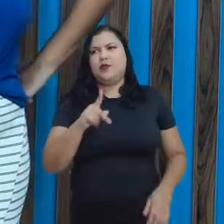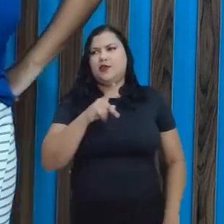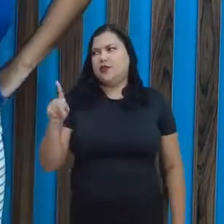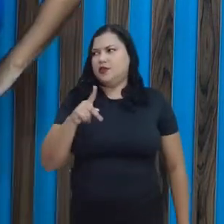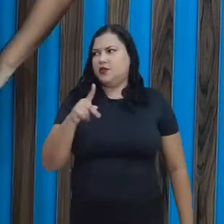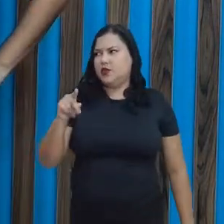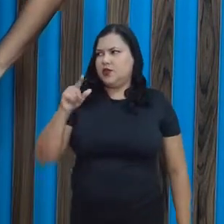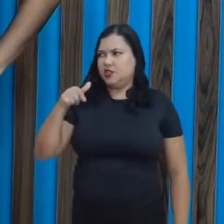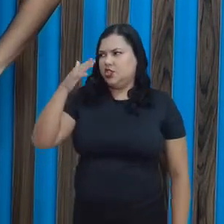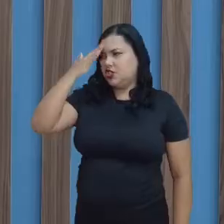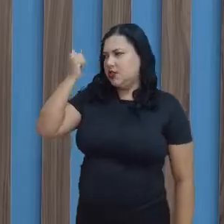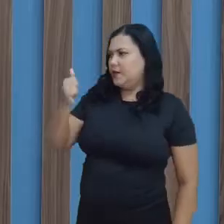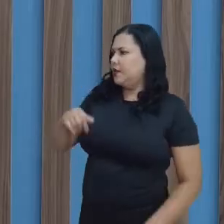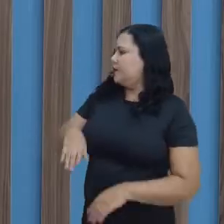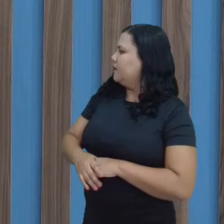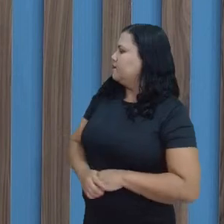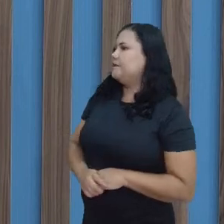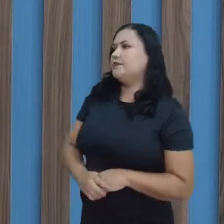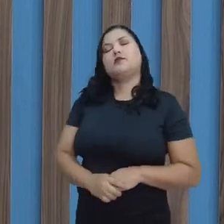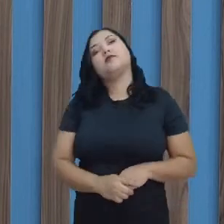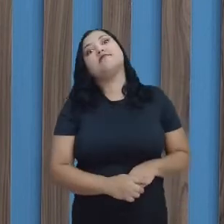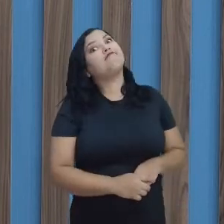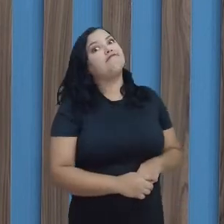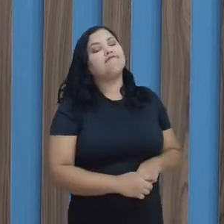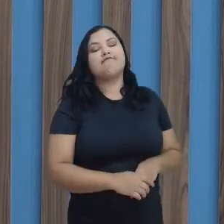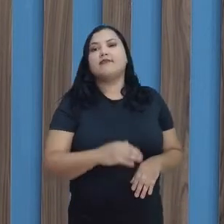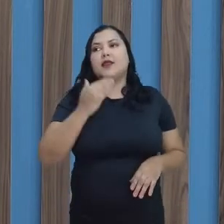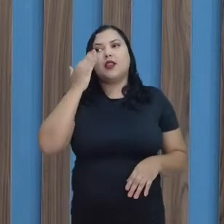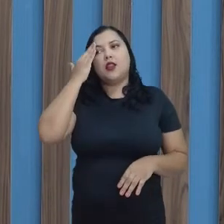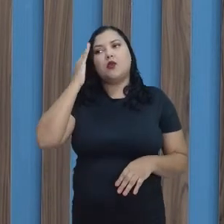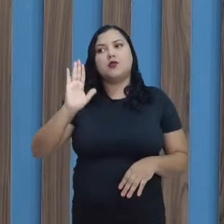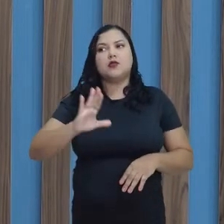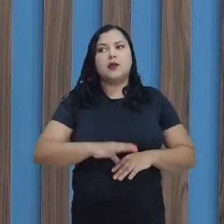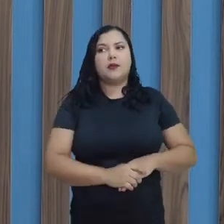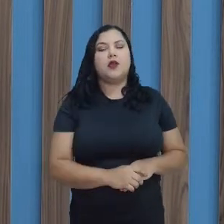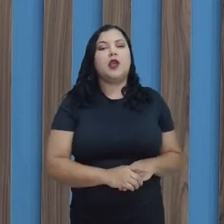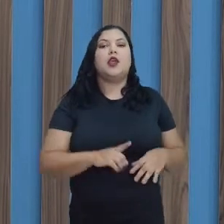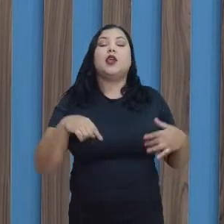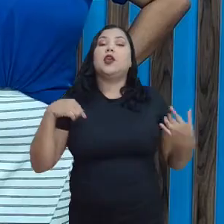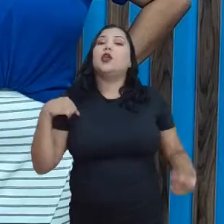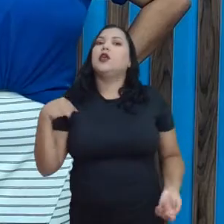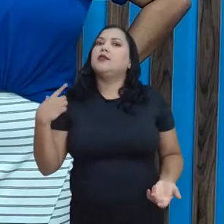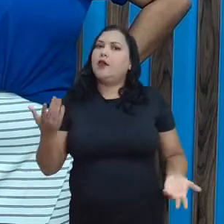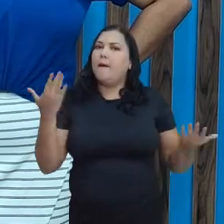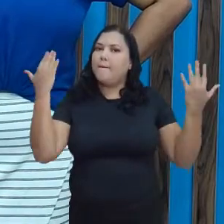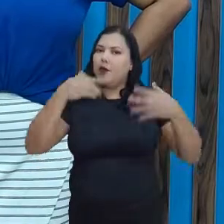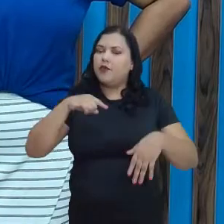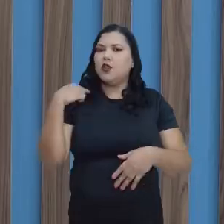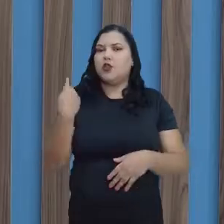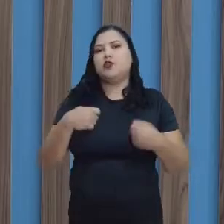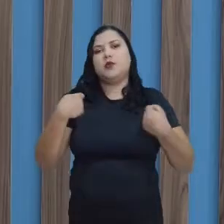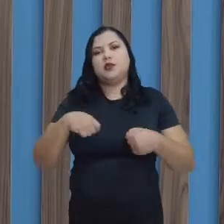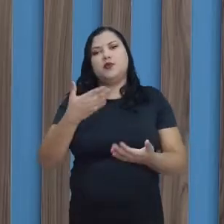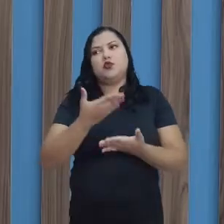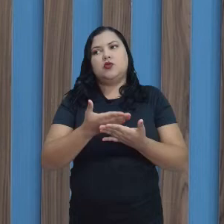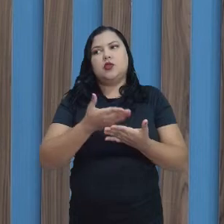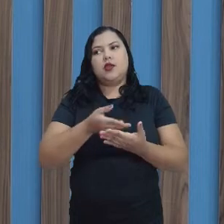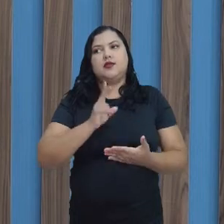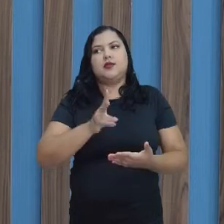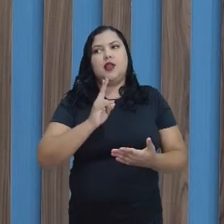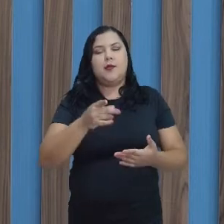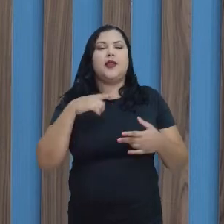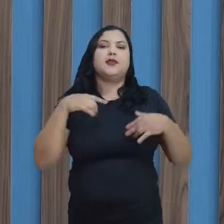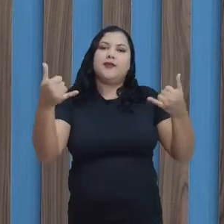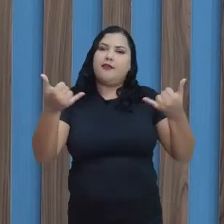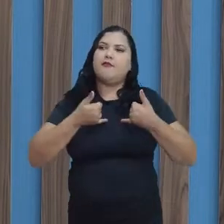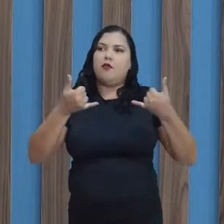Adriana, você sabia disso? Não, professora. Provando que a gente pode estudar muito e sempre ser surpreendido com a nova